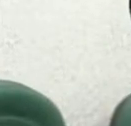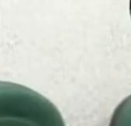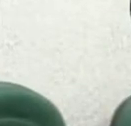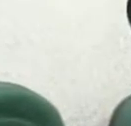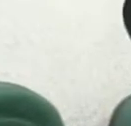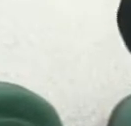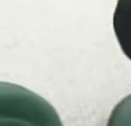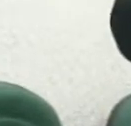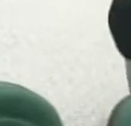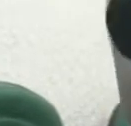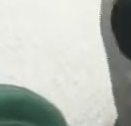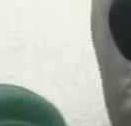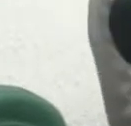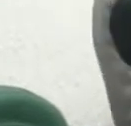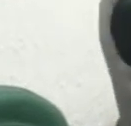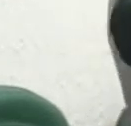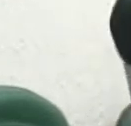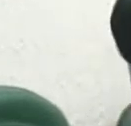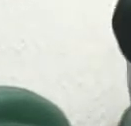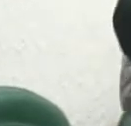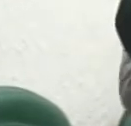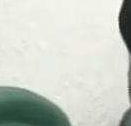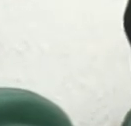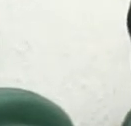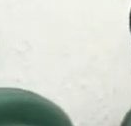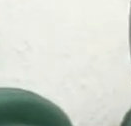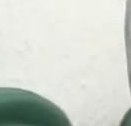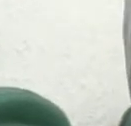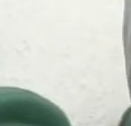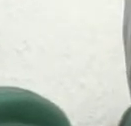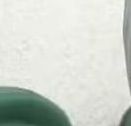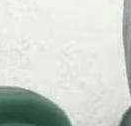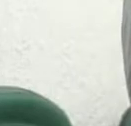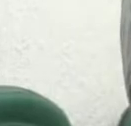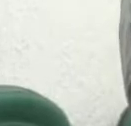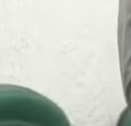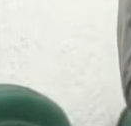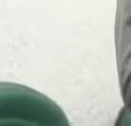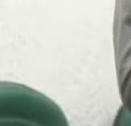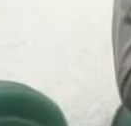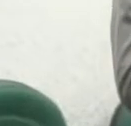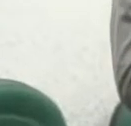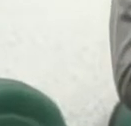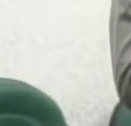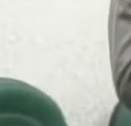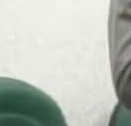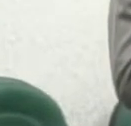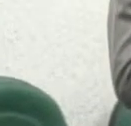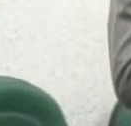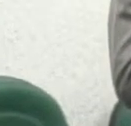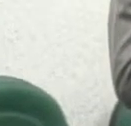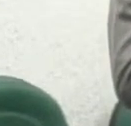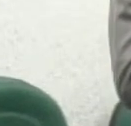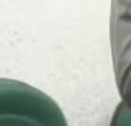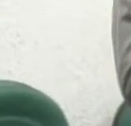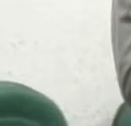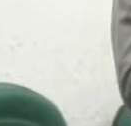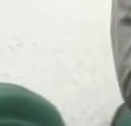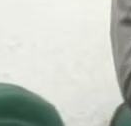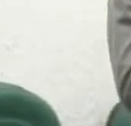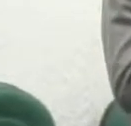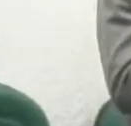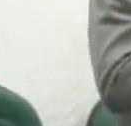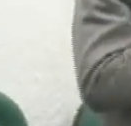e pedagogicamente irmãos falando Você consegue educar ensinar o seu filho até os nove anos de idade